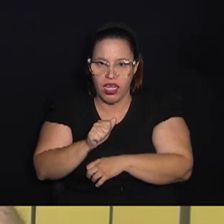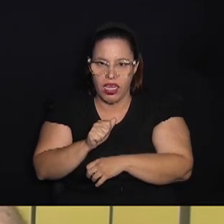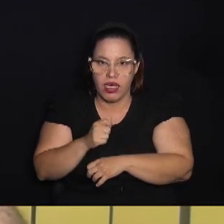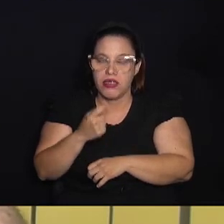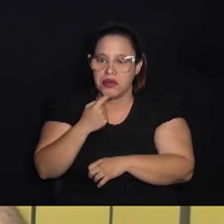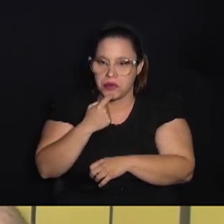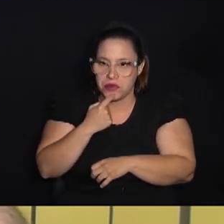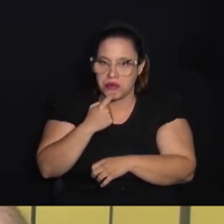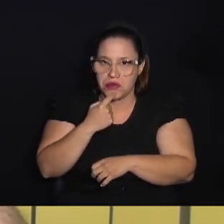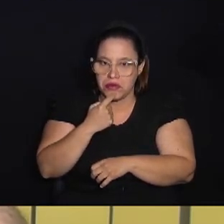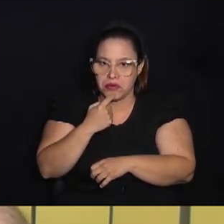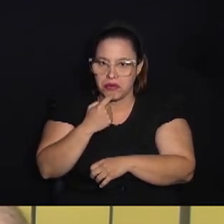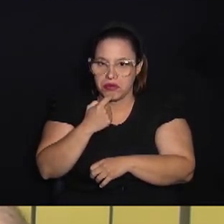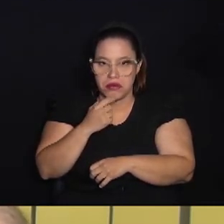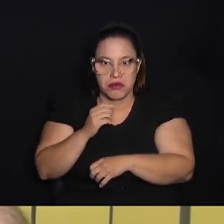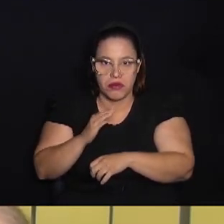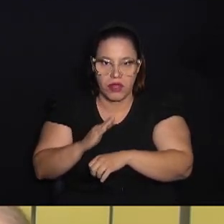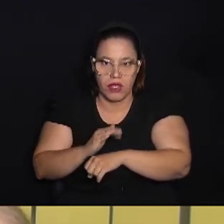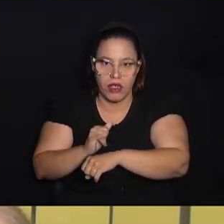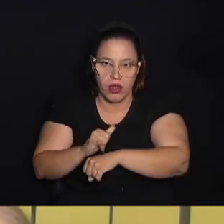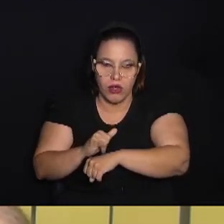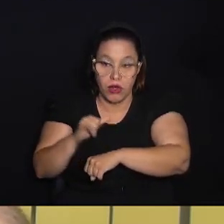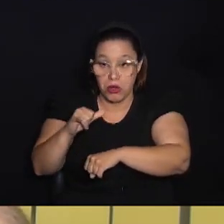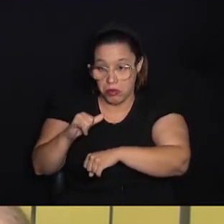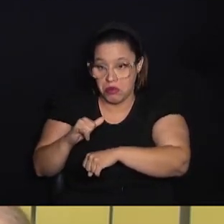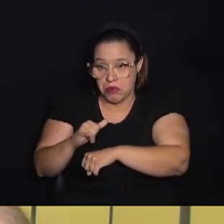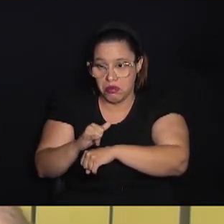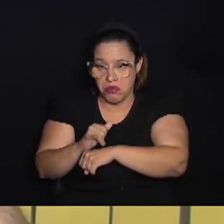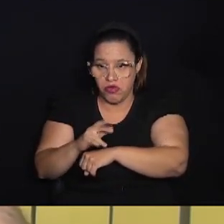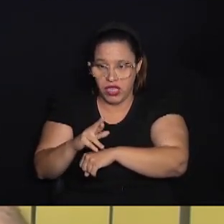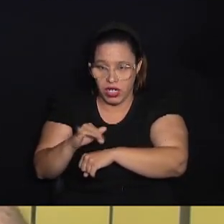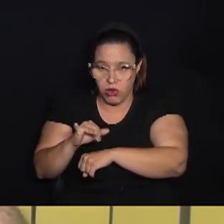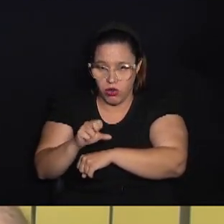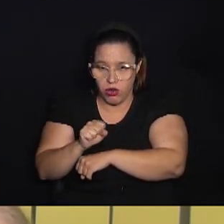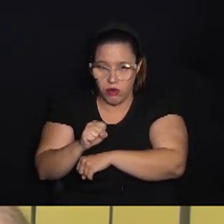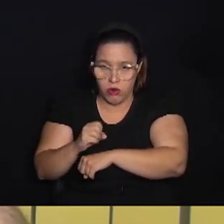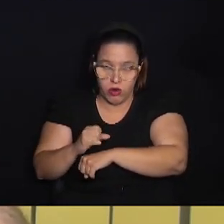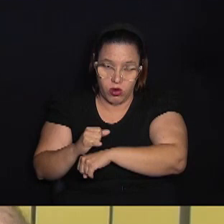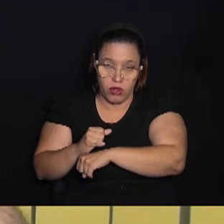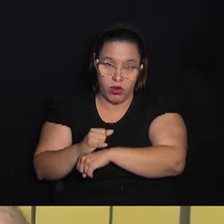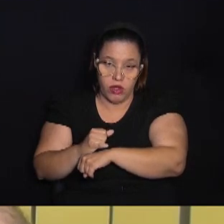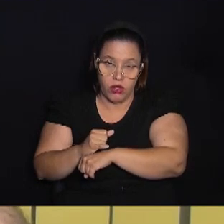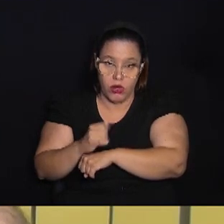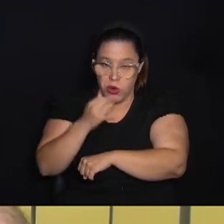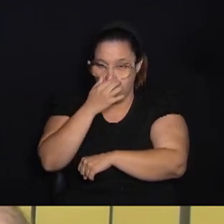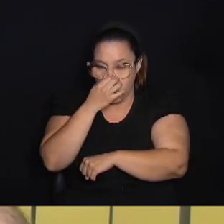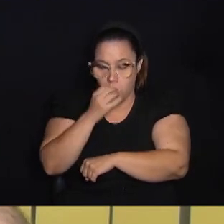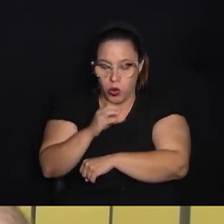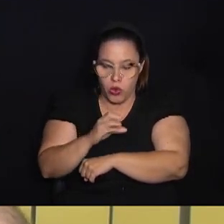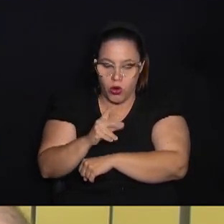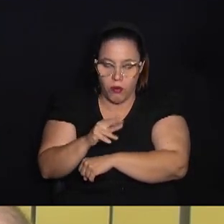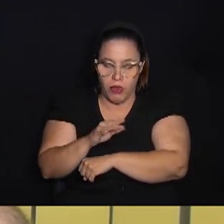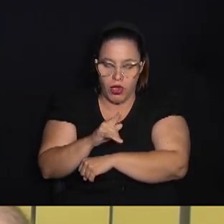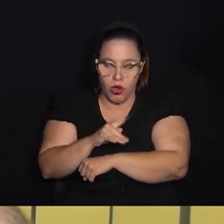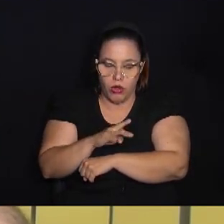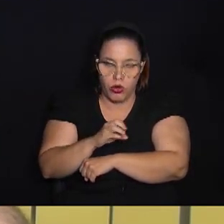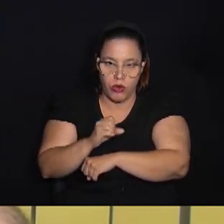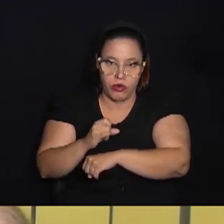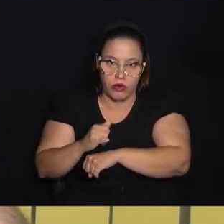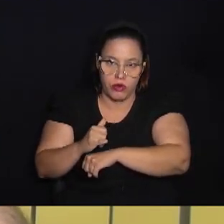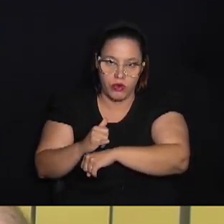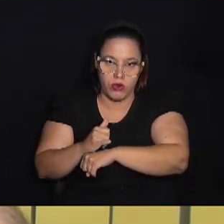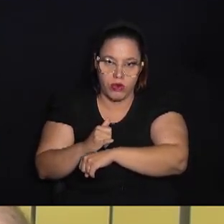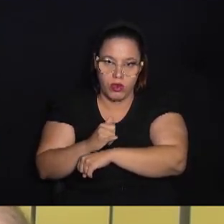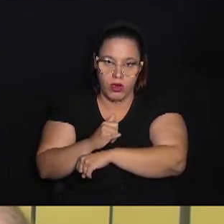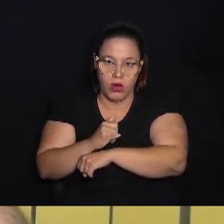Campinas apenas ele não ficaria aqui ele abasteceu em Viracopos o piloto deixou o copiloto levantar voo e o copiloto não